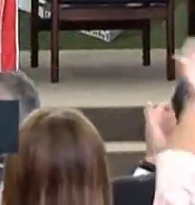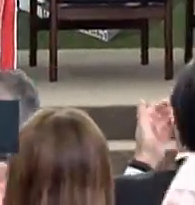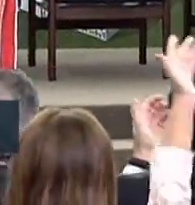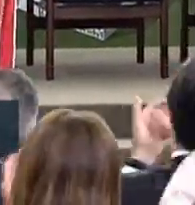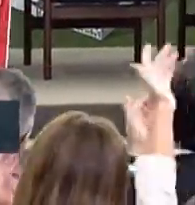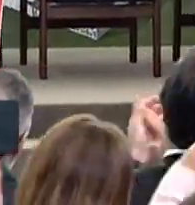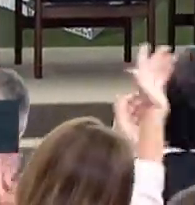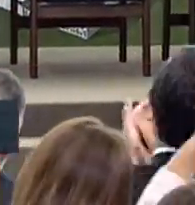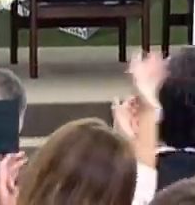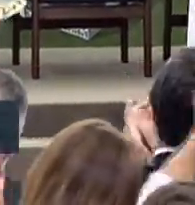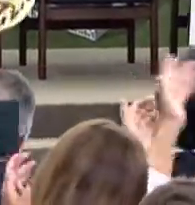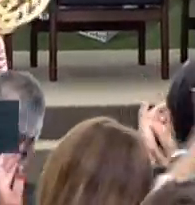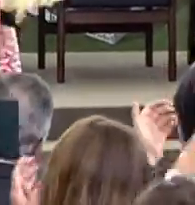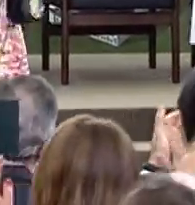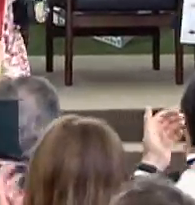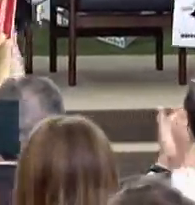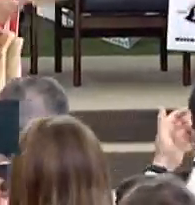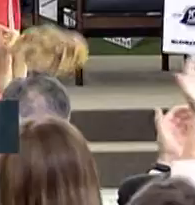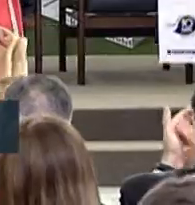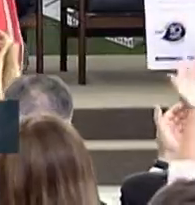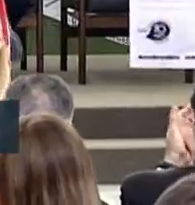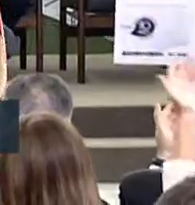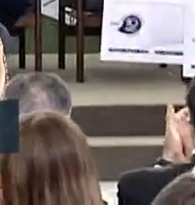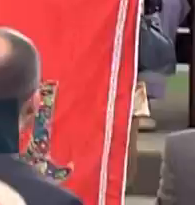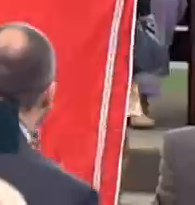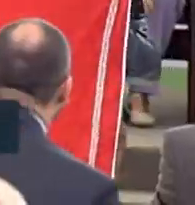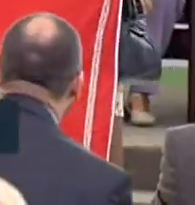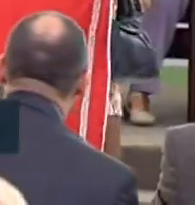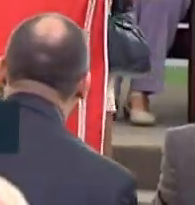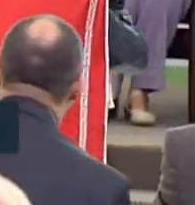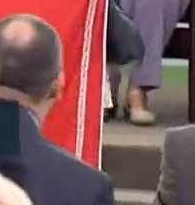E aí E aí